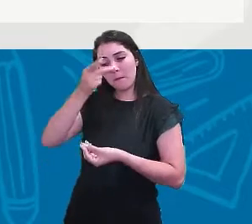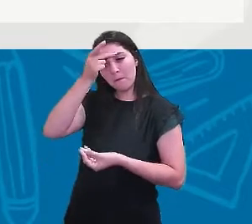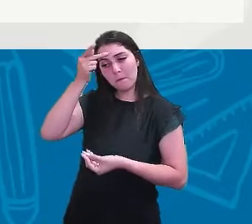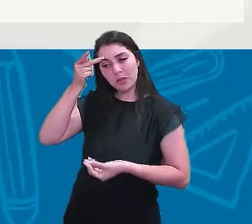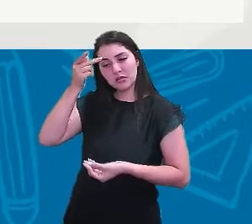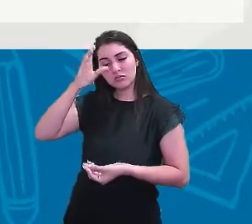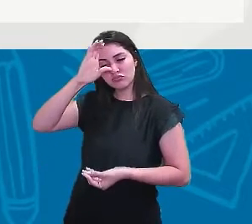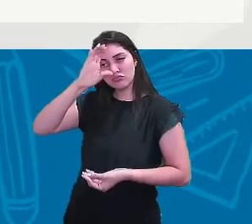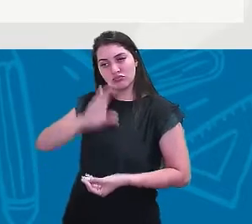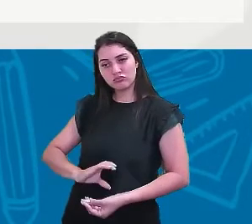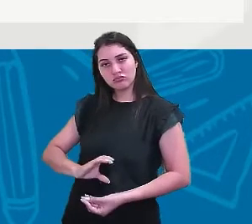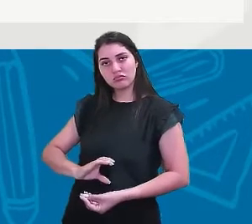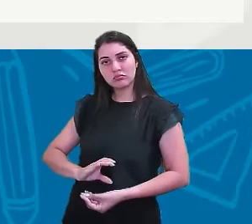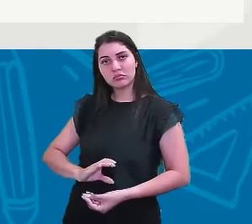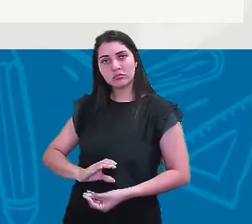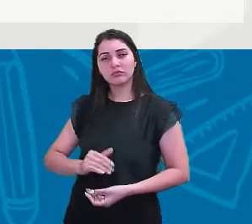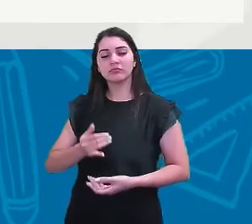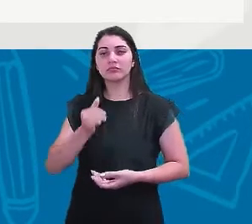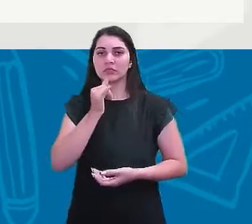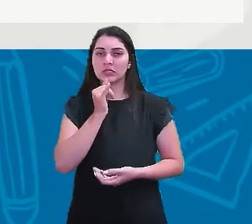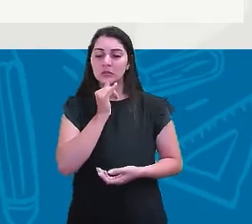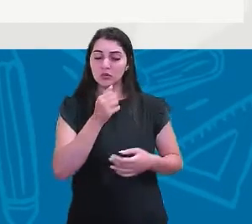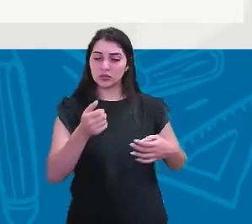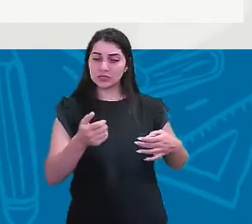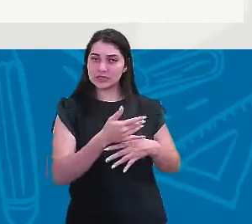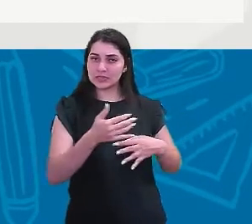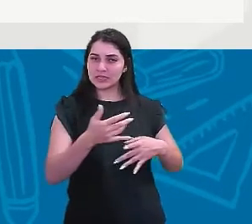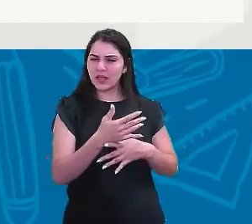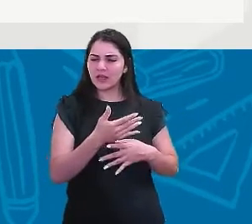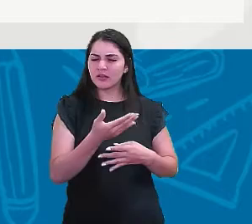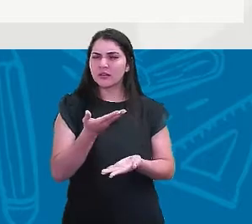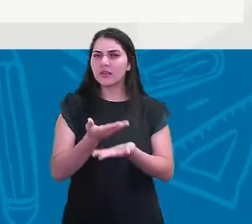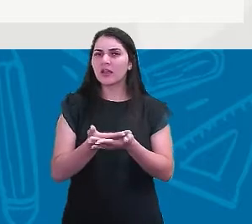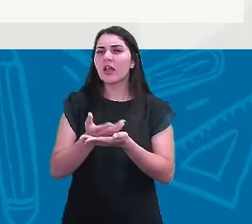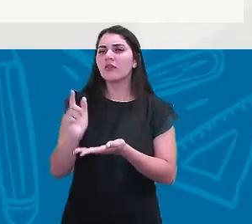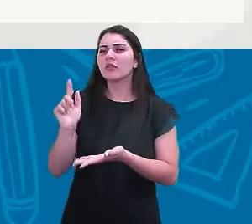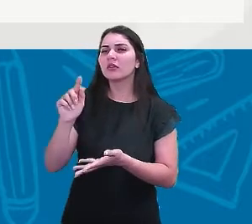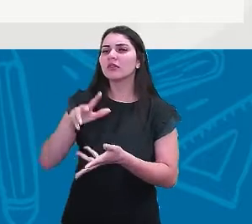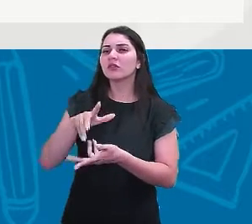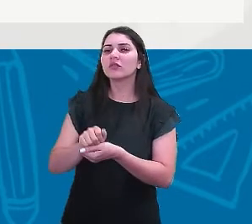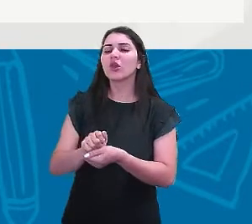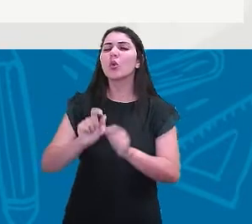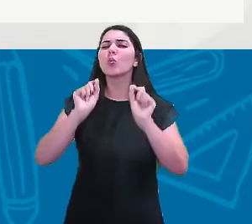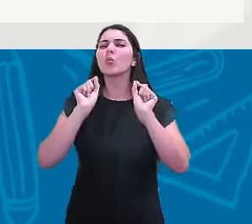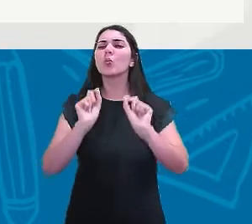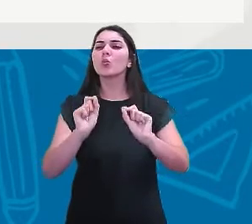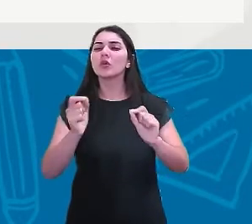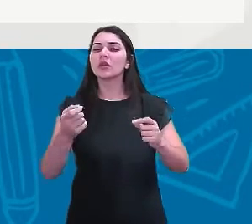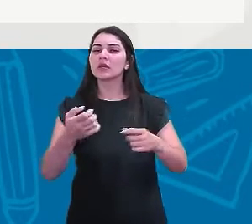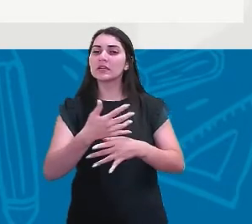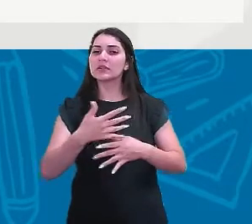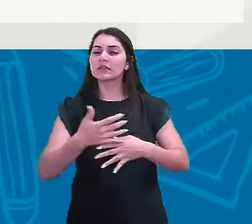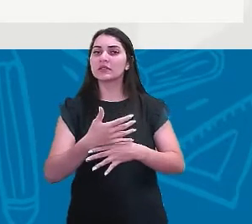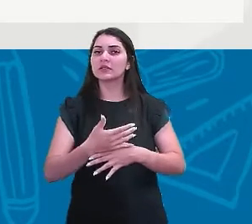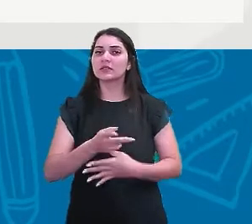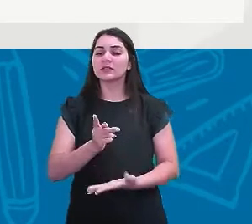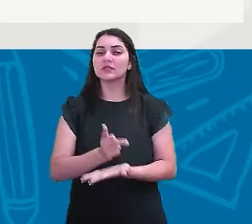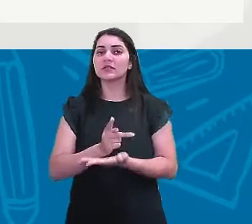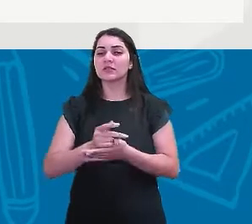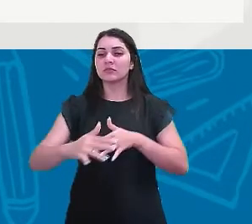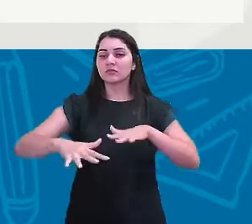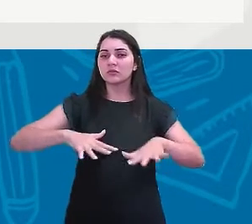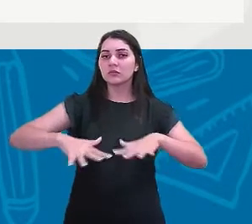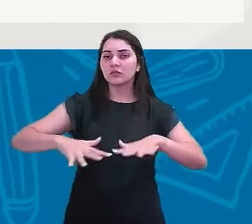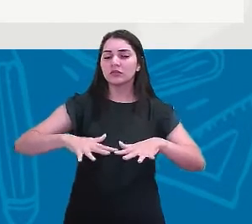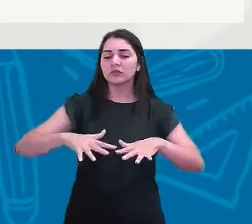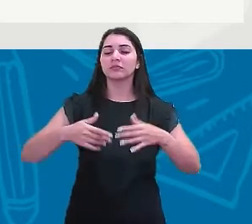cidadão? Cidade, aula de geografia. O que é a cidade? A cidade, ela está sempre em movimento. E ela está em